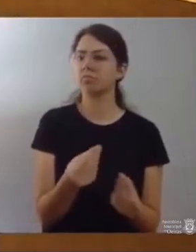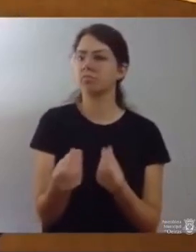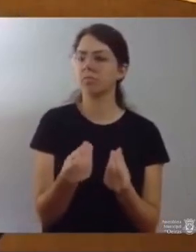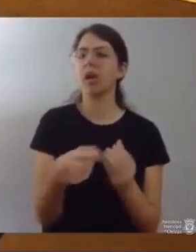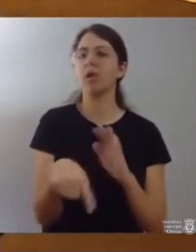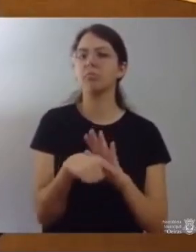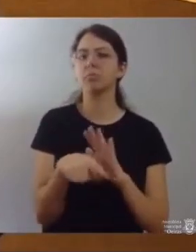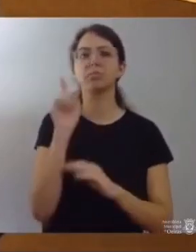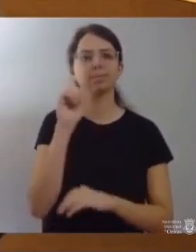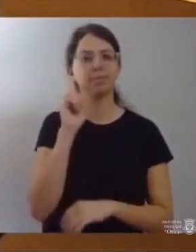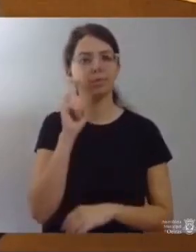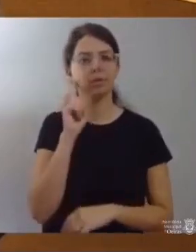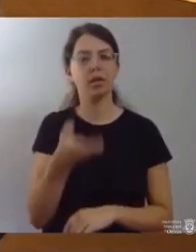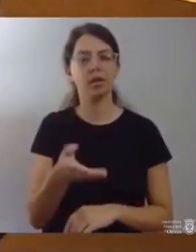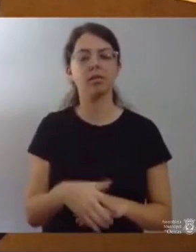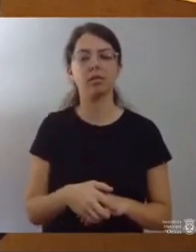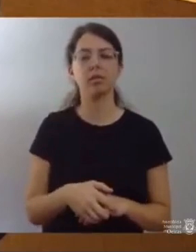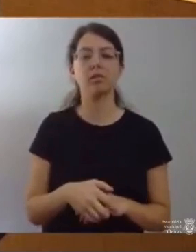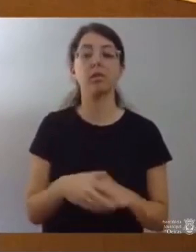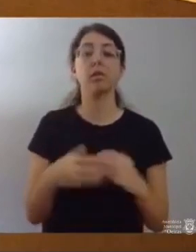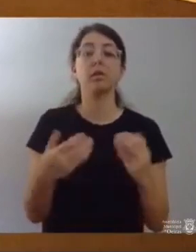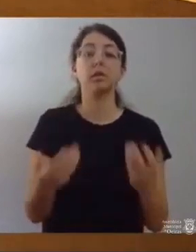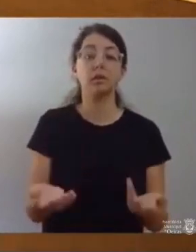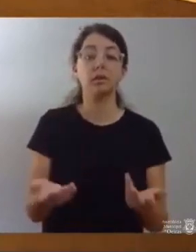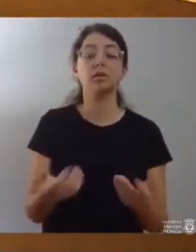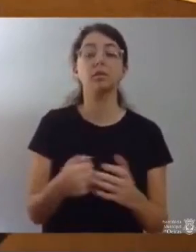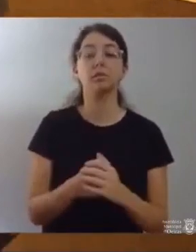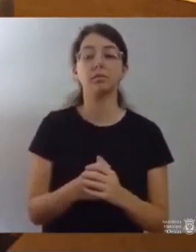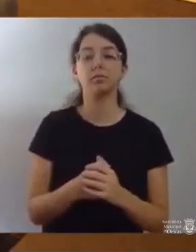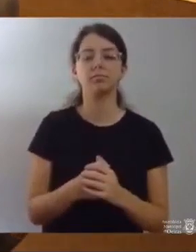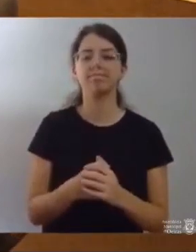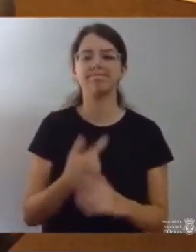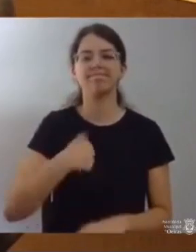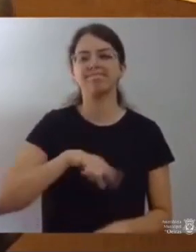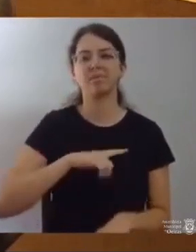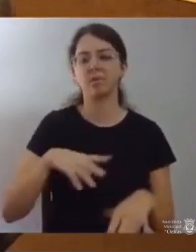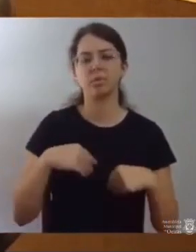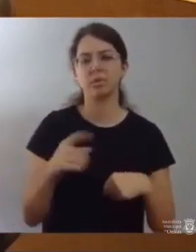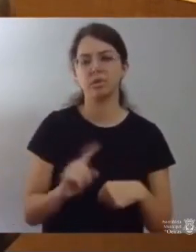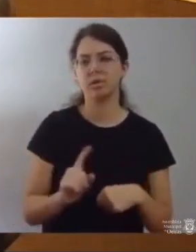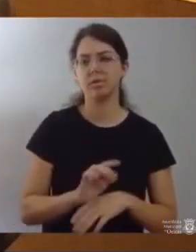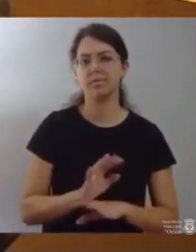importante e não aceitamos que